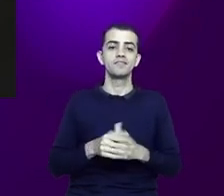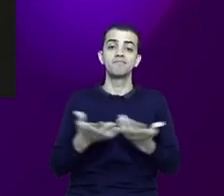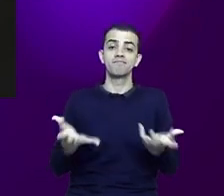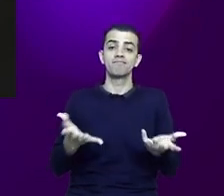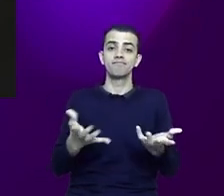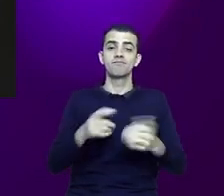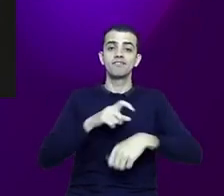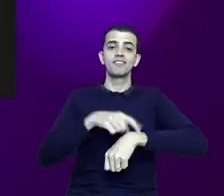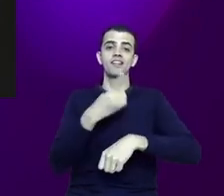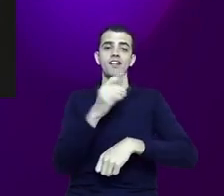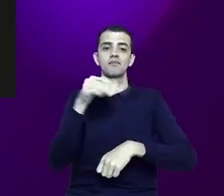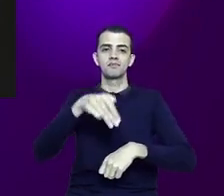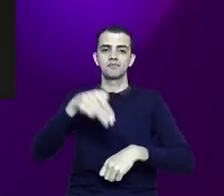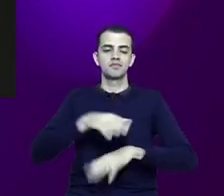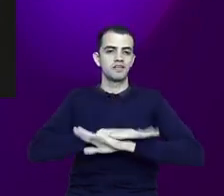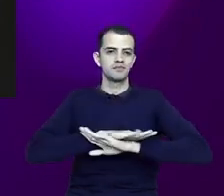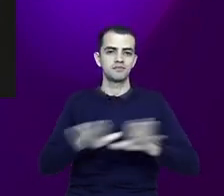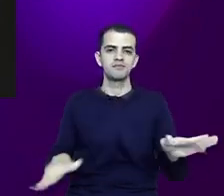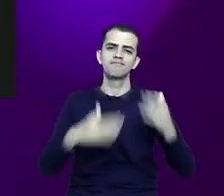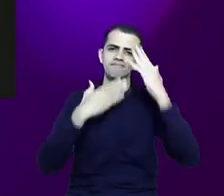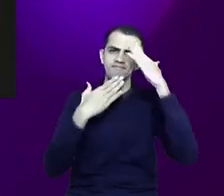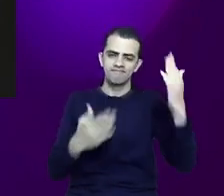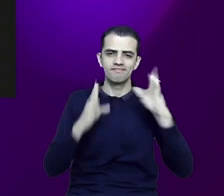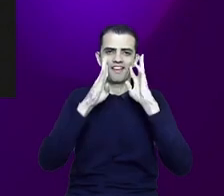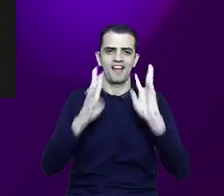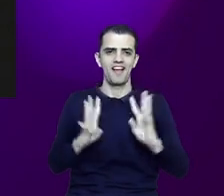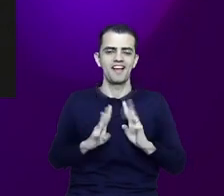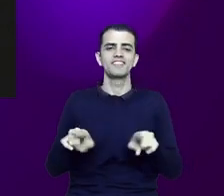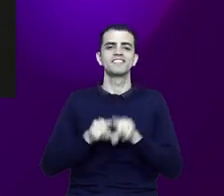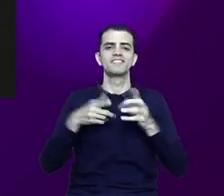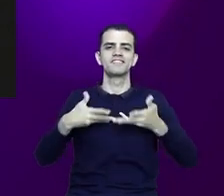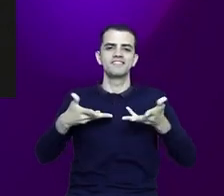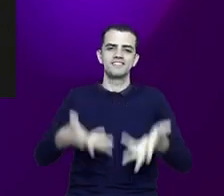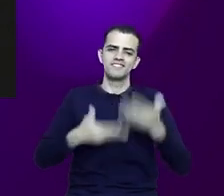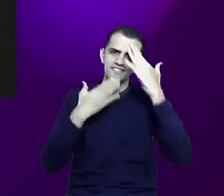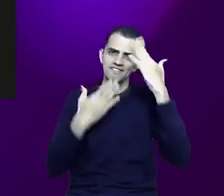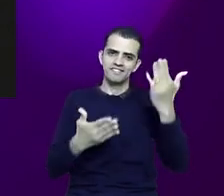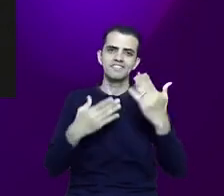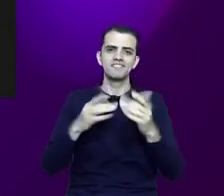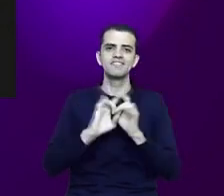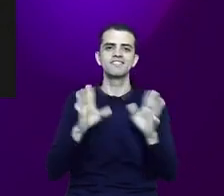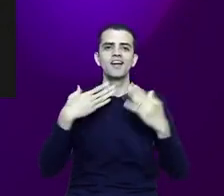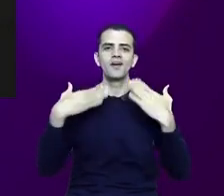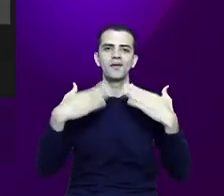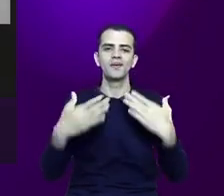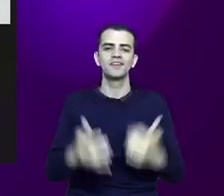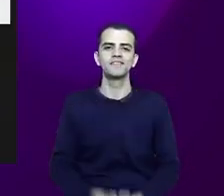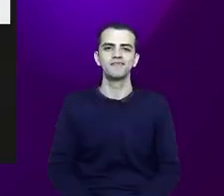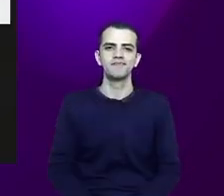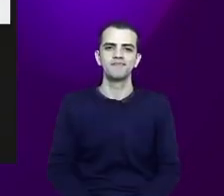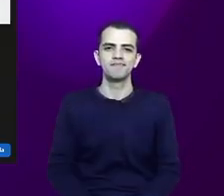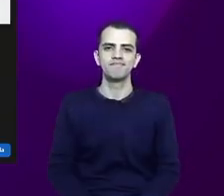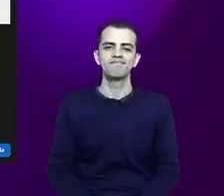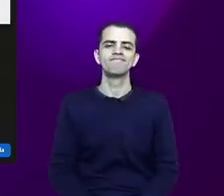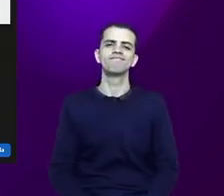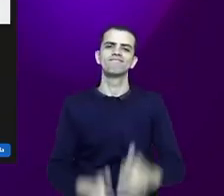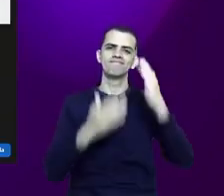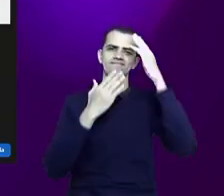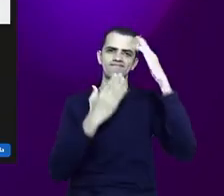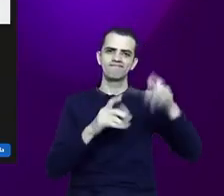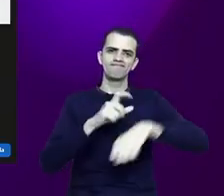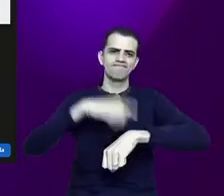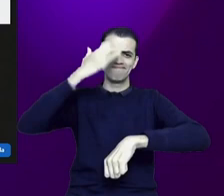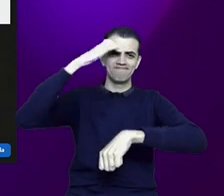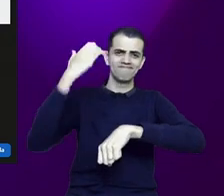10 minutos de aula em ponto, muito obrigado pelo convite e estou à disposição para a gente conversar a seguir. Obrigado, Bruno, pela